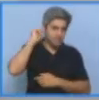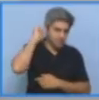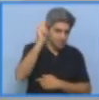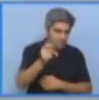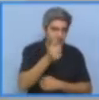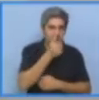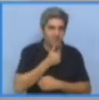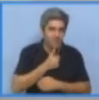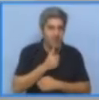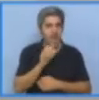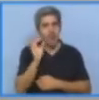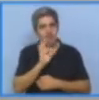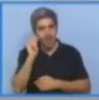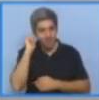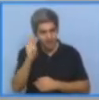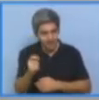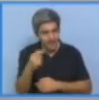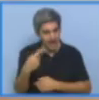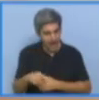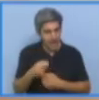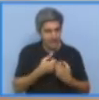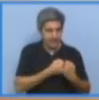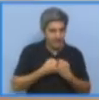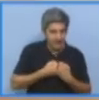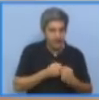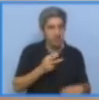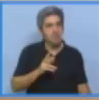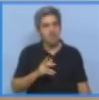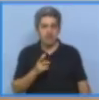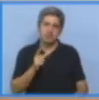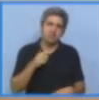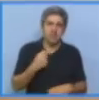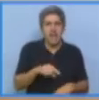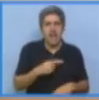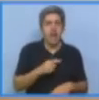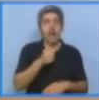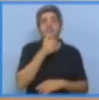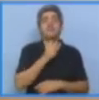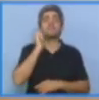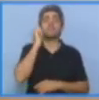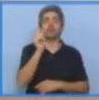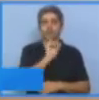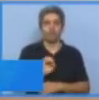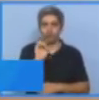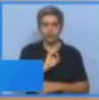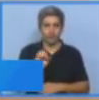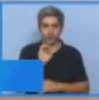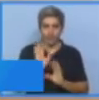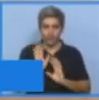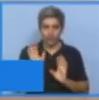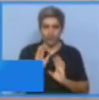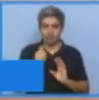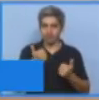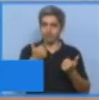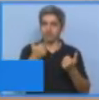cartões amarelos também. Também, também, também. Nesta edição não houve cartões vermelhos, não é? Não houve cartões vermelhos, já foi